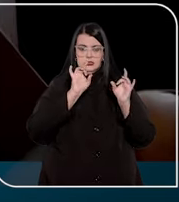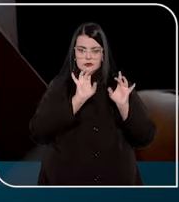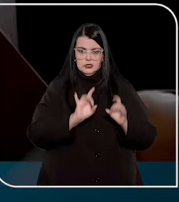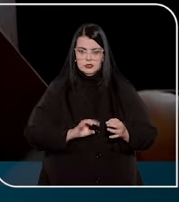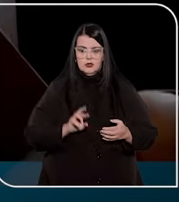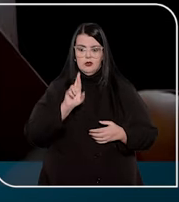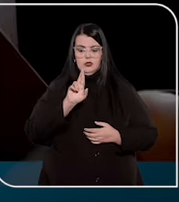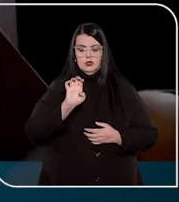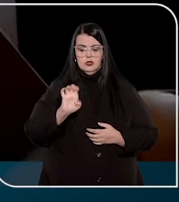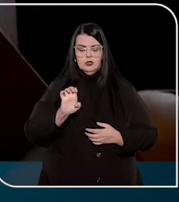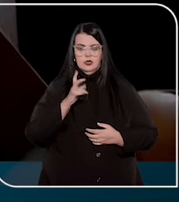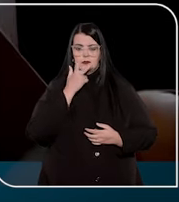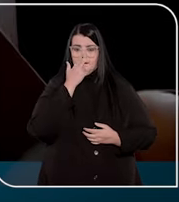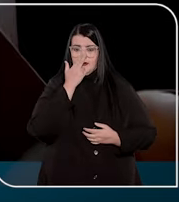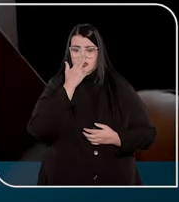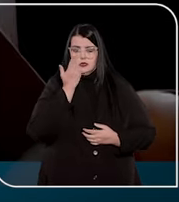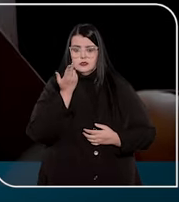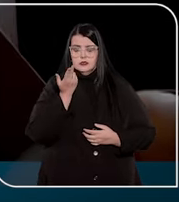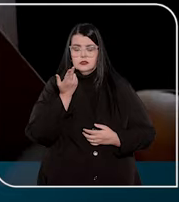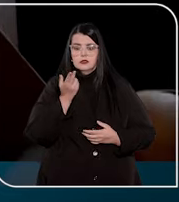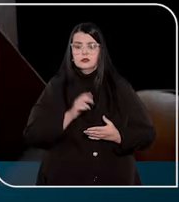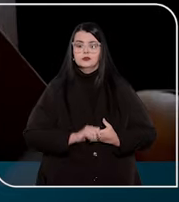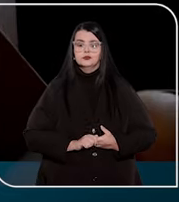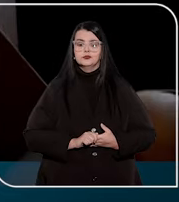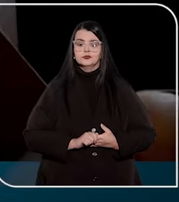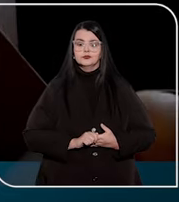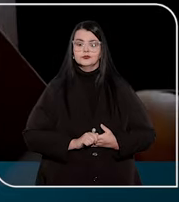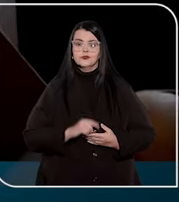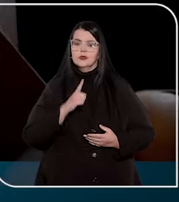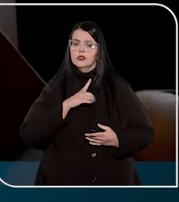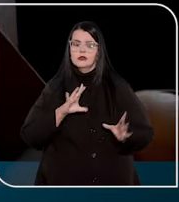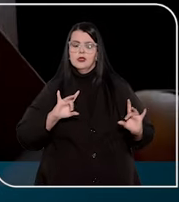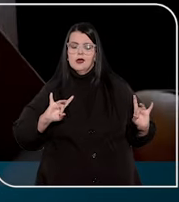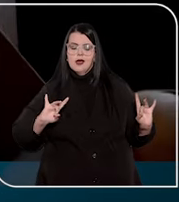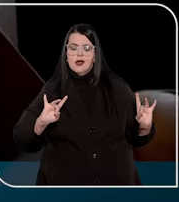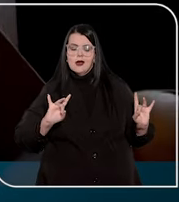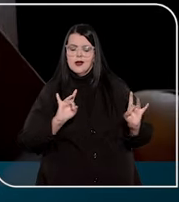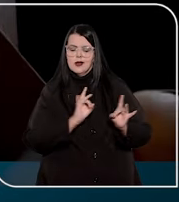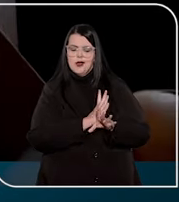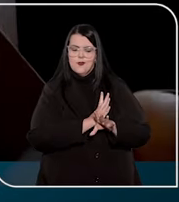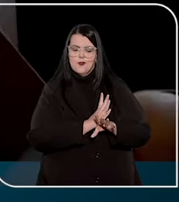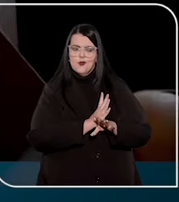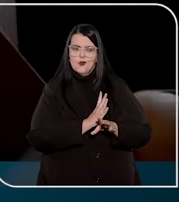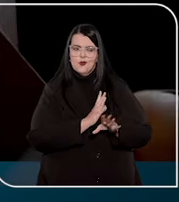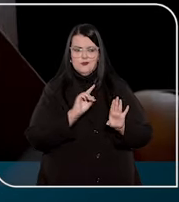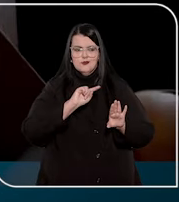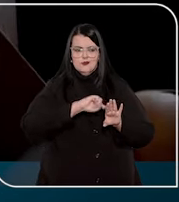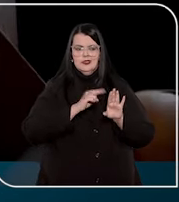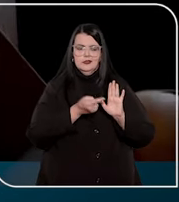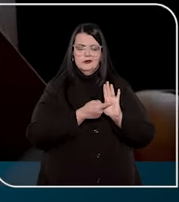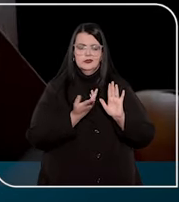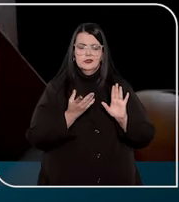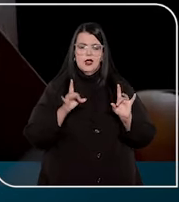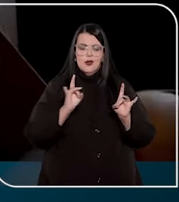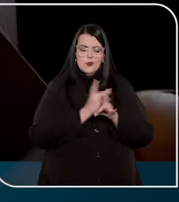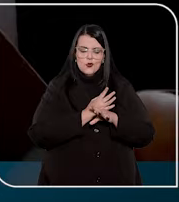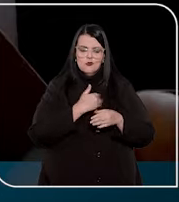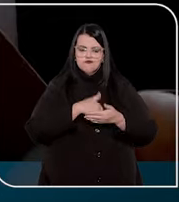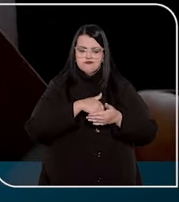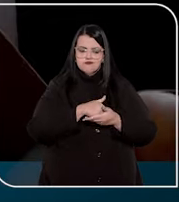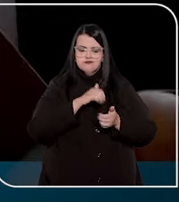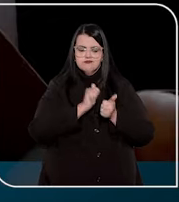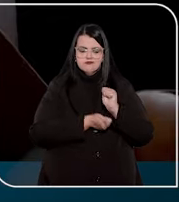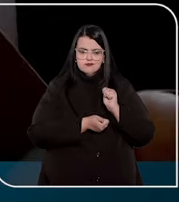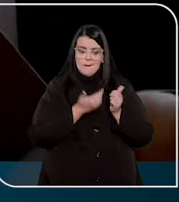uma espécie, assim, de... Acabou o jogo, a parte perdeu, mas aos 49